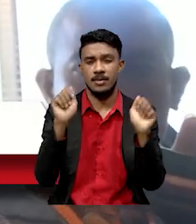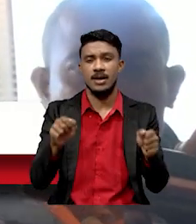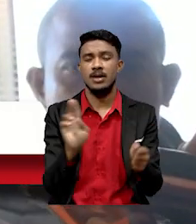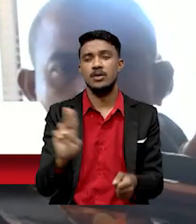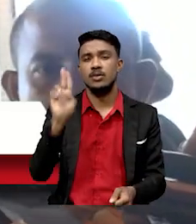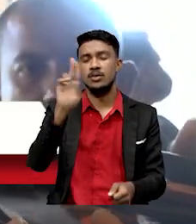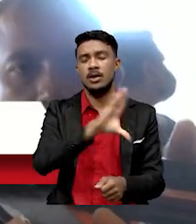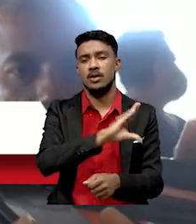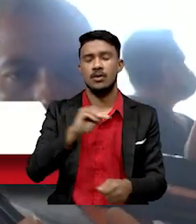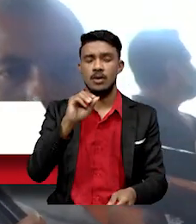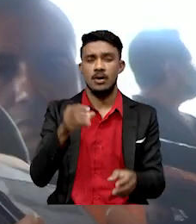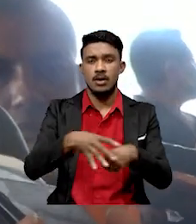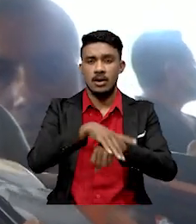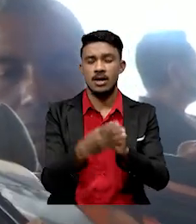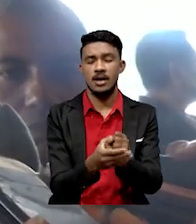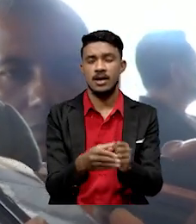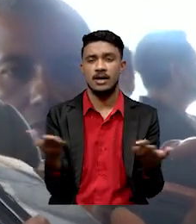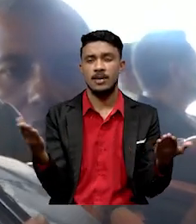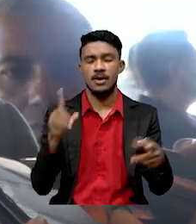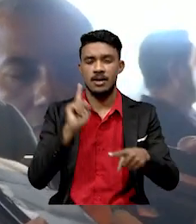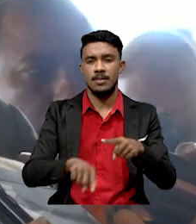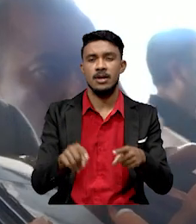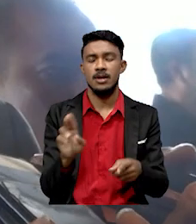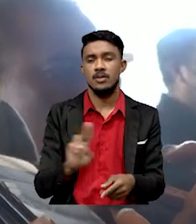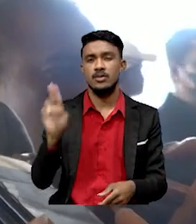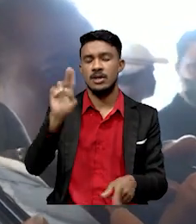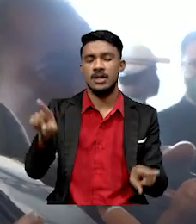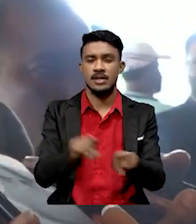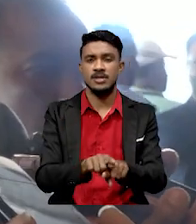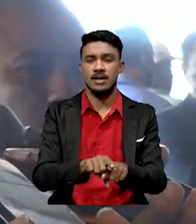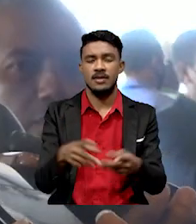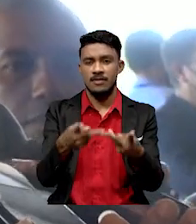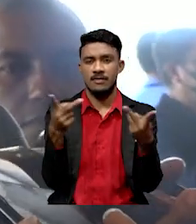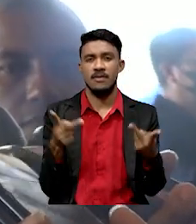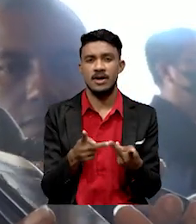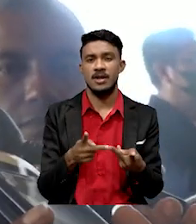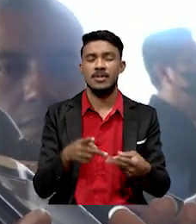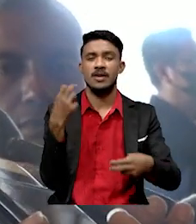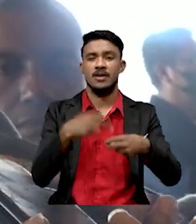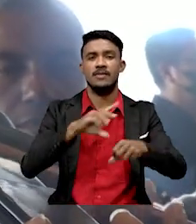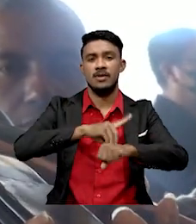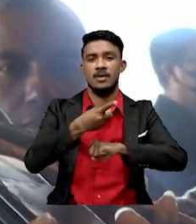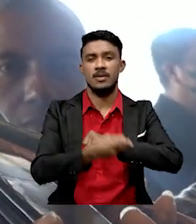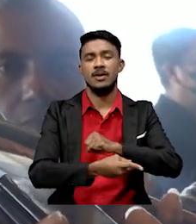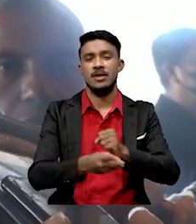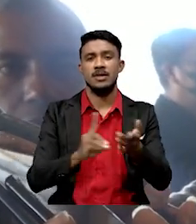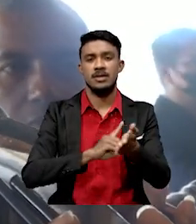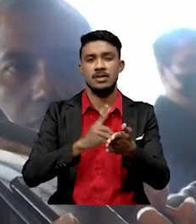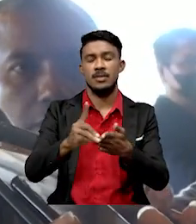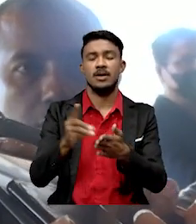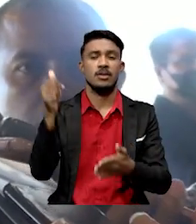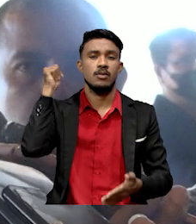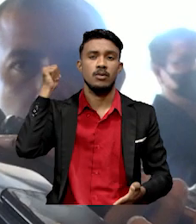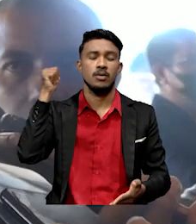A rainha não é uma beleza, cara que fatia não vai identificar a nessa, fatia não é um risco para desastres. Ou agora, não, e a semana que eu estou com o Conselho